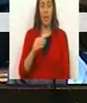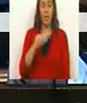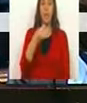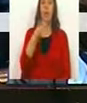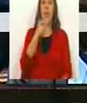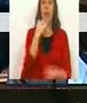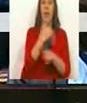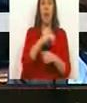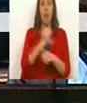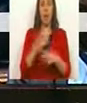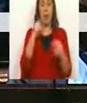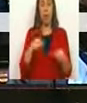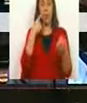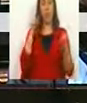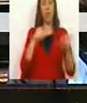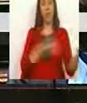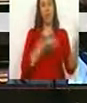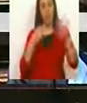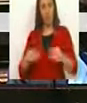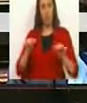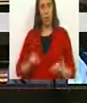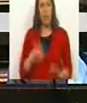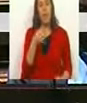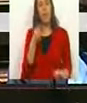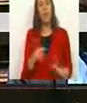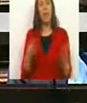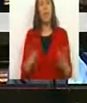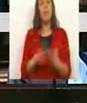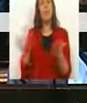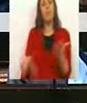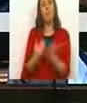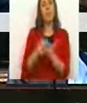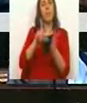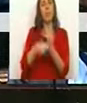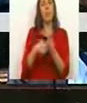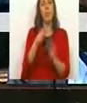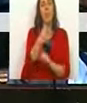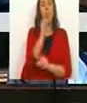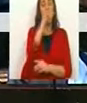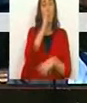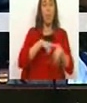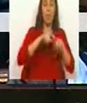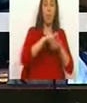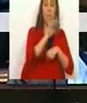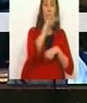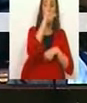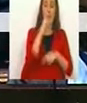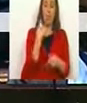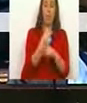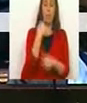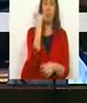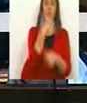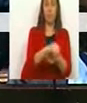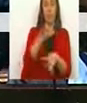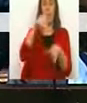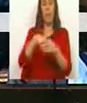Partido Socialista. Volta hoje a apresentar. O PCP apresentou este projeto na 12ª legislatura, foi também